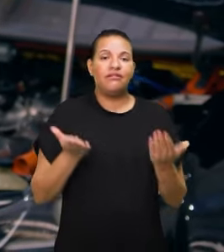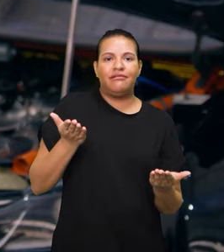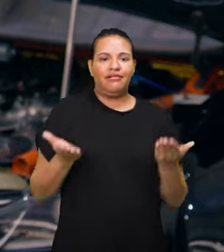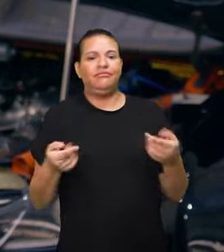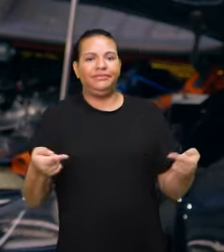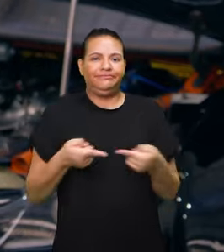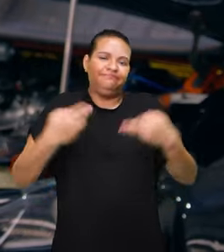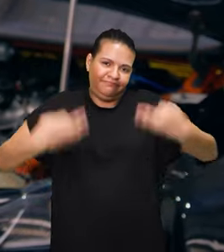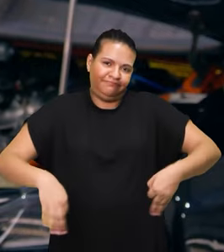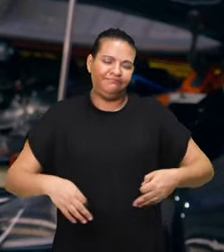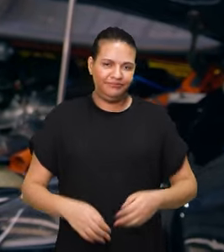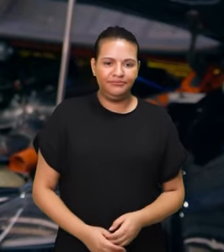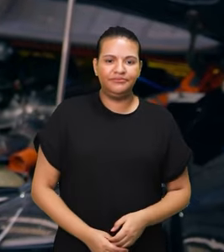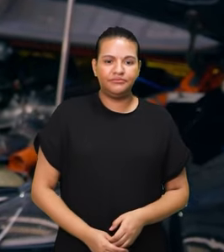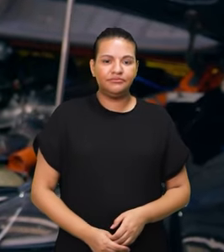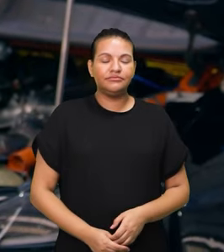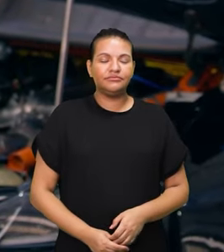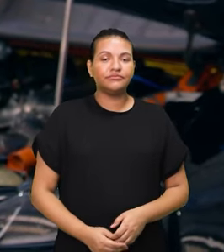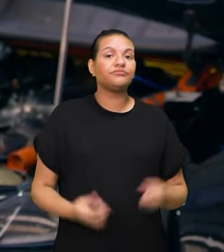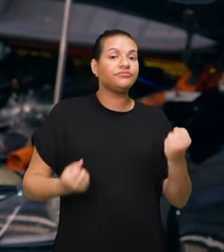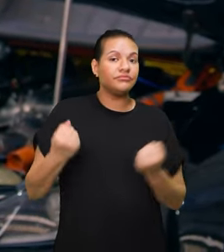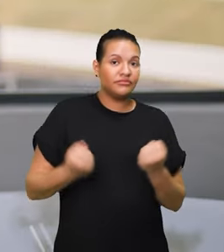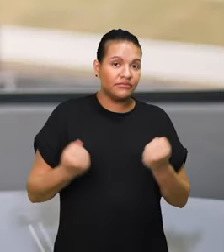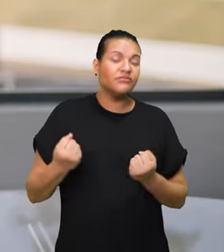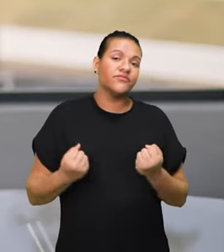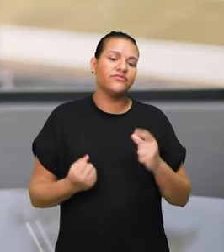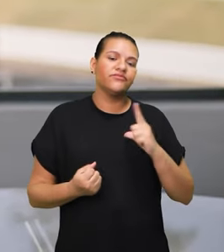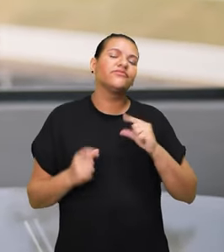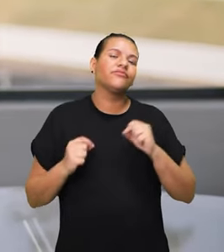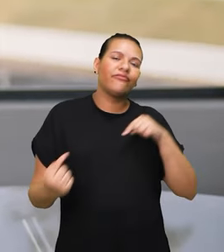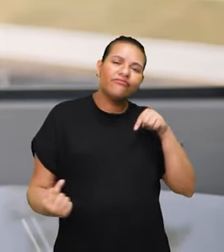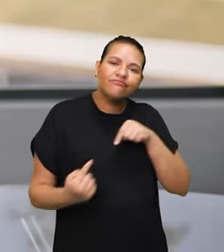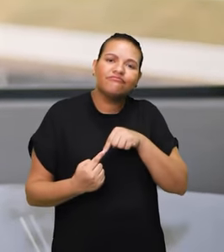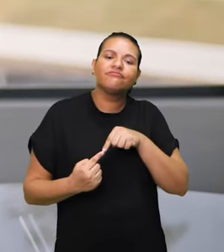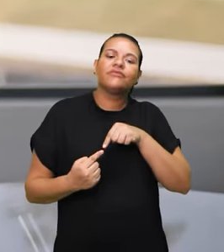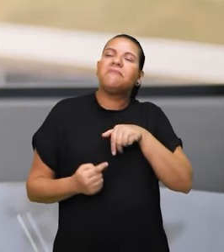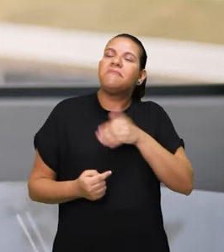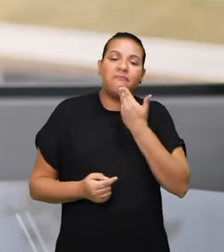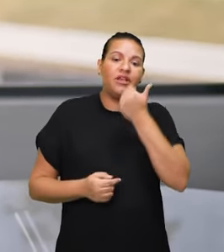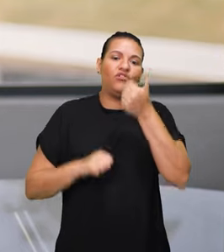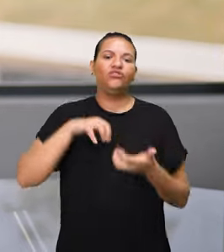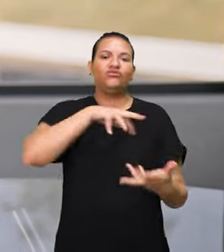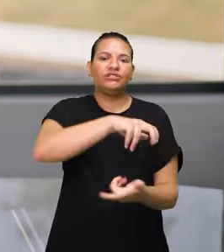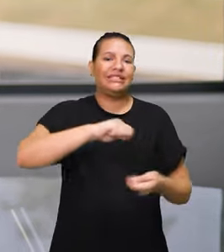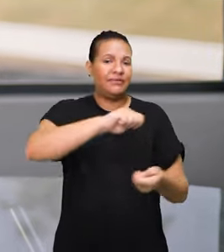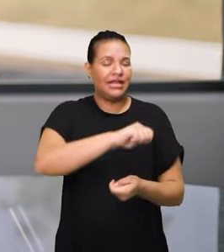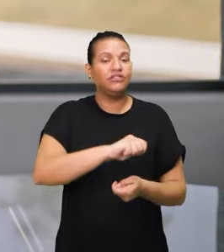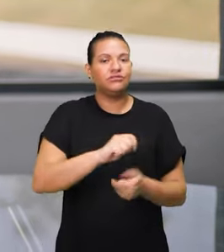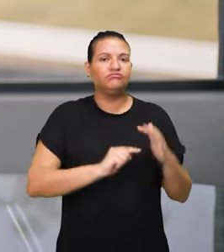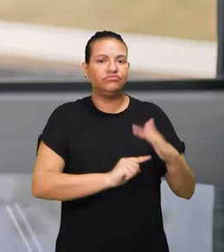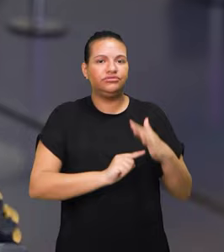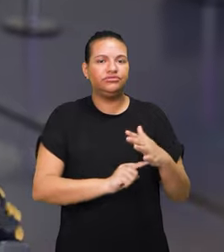acaba sendo um pacote muito mais equilibrado do que o carro que existe hoje um carro que atenda mais o novo mundo um carro mais